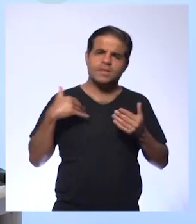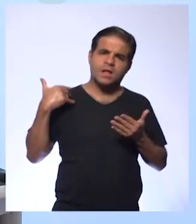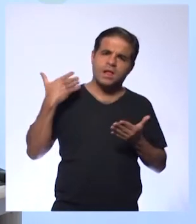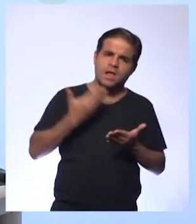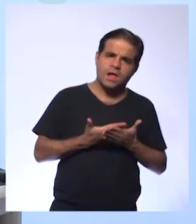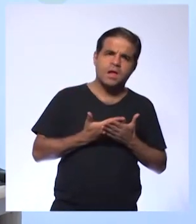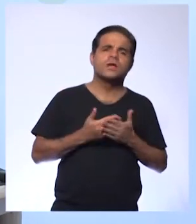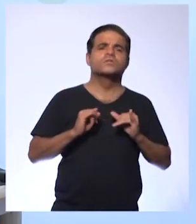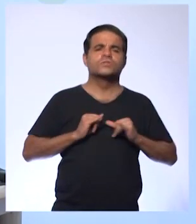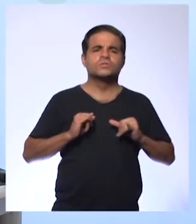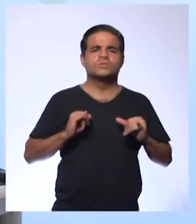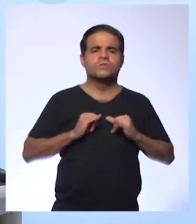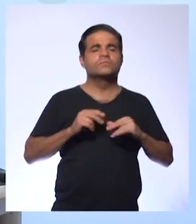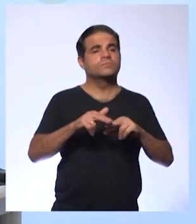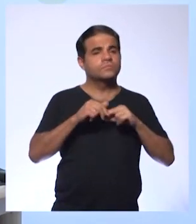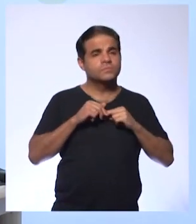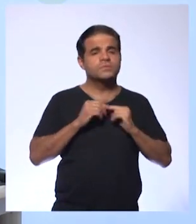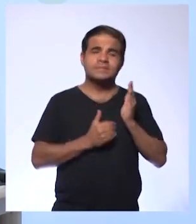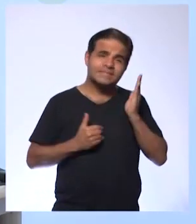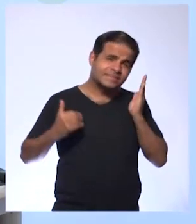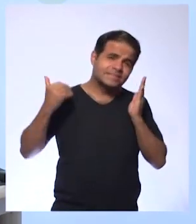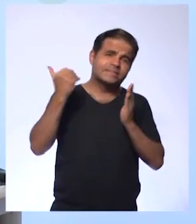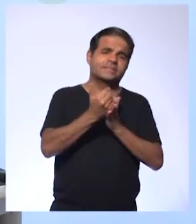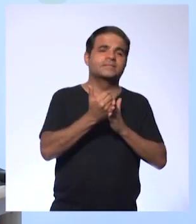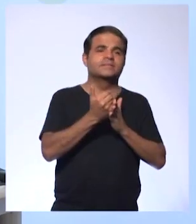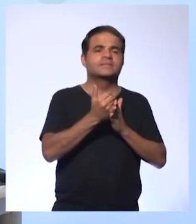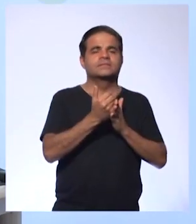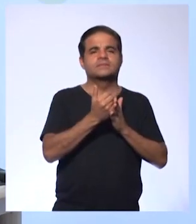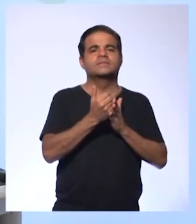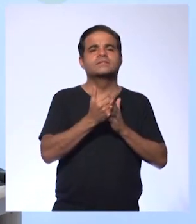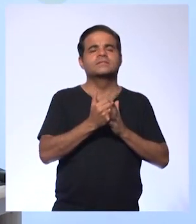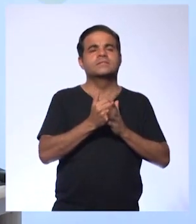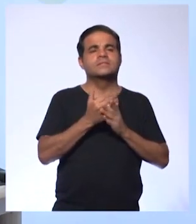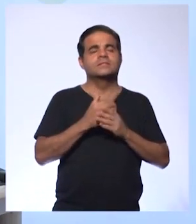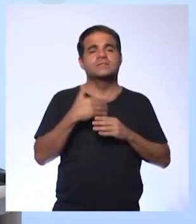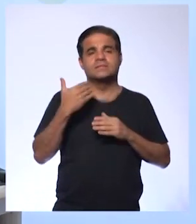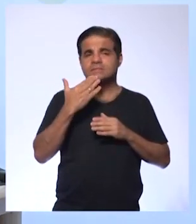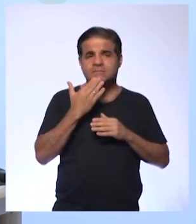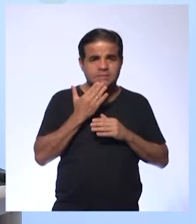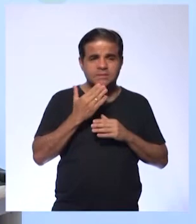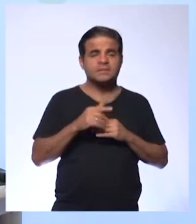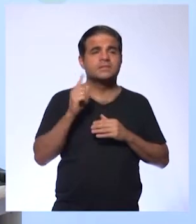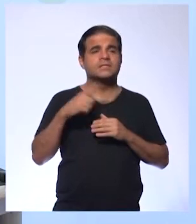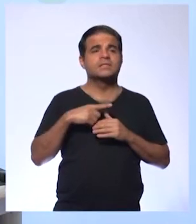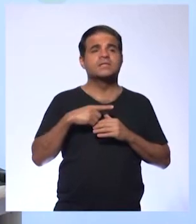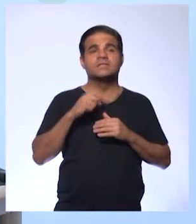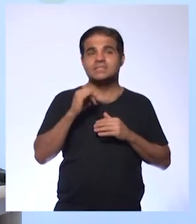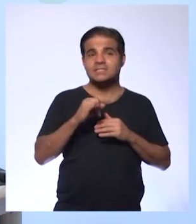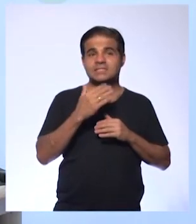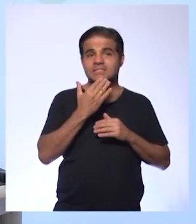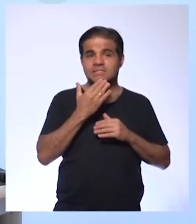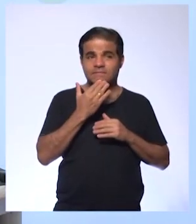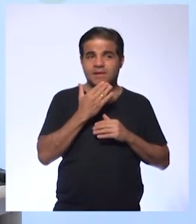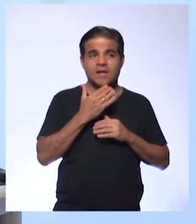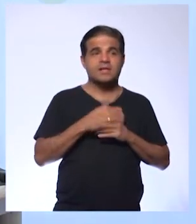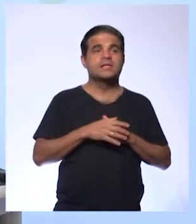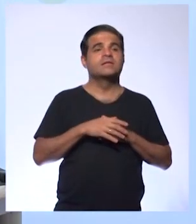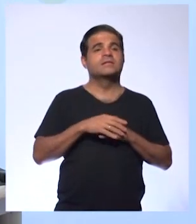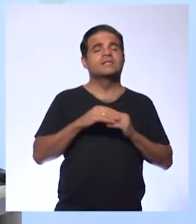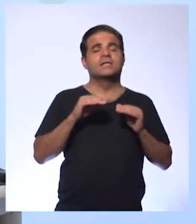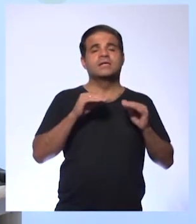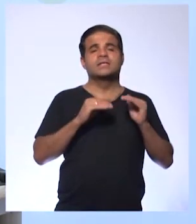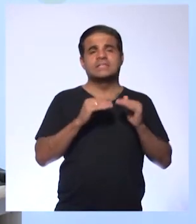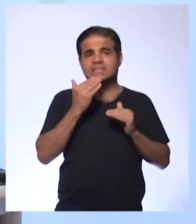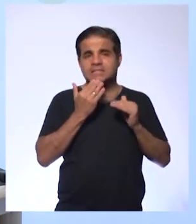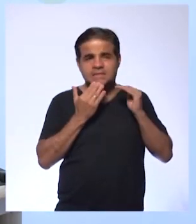hoje sofre porque ela está acima da falha de San Andreas. Né, existe até um estudo que diz que se essa falha de San Andreas ela,